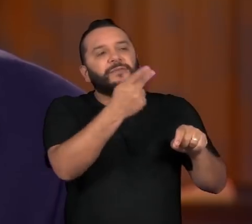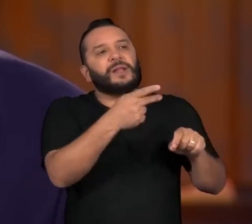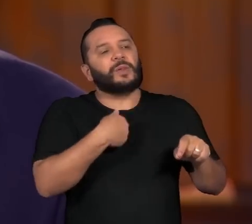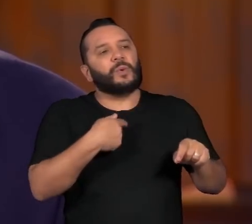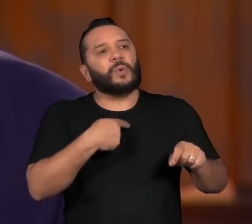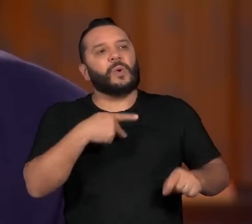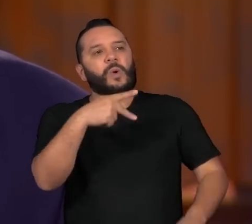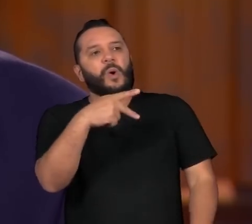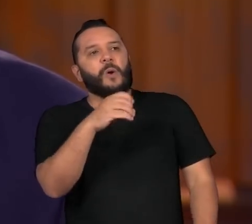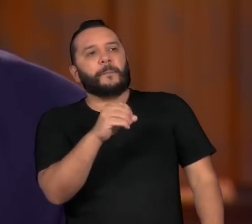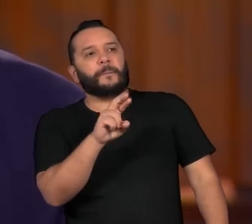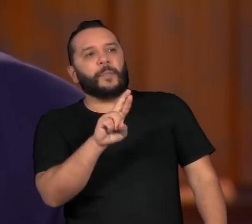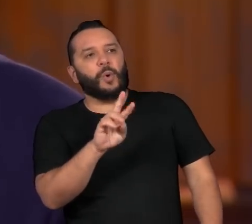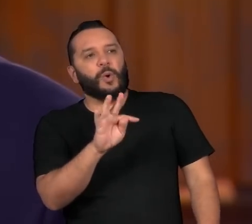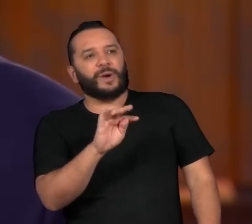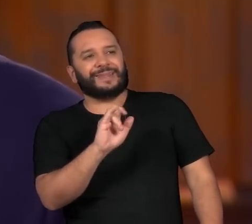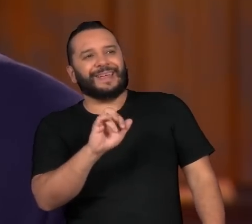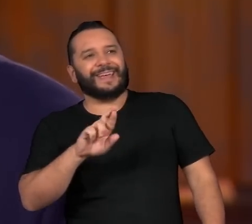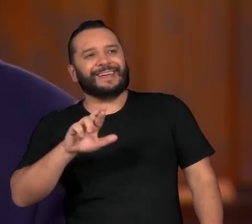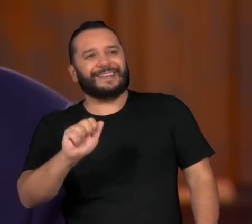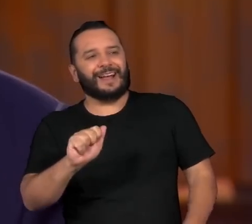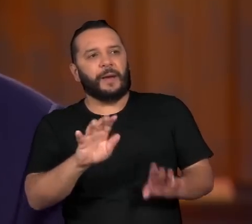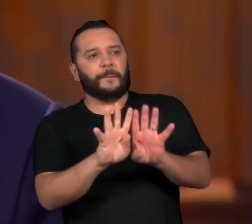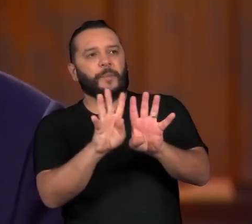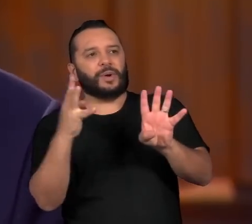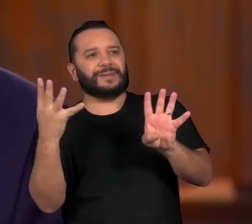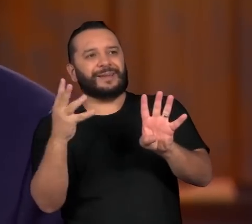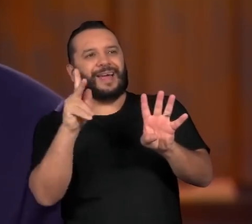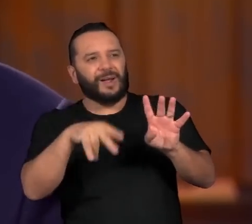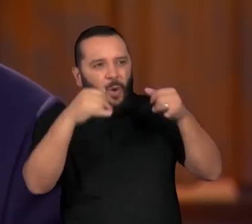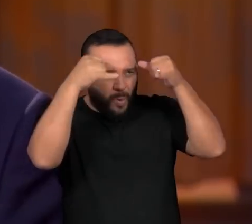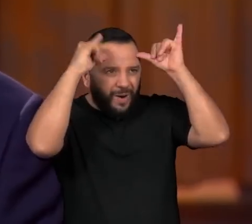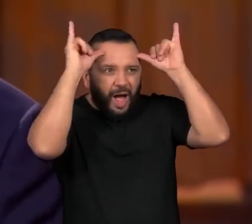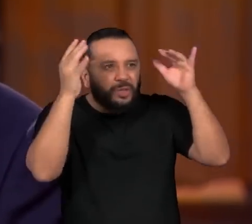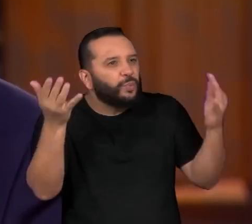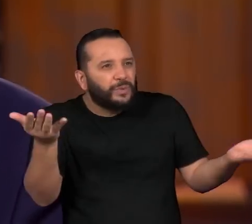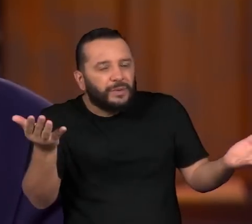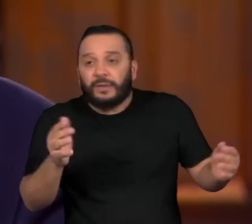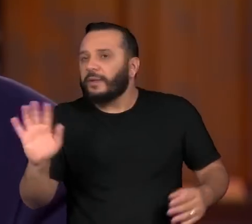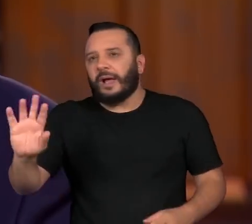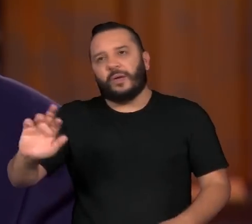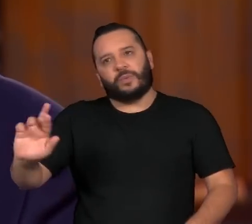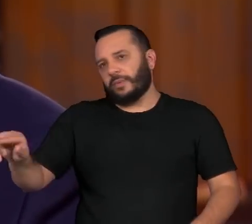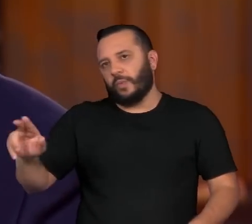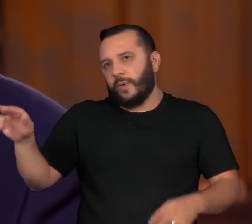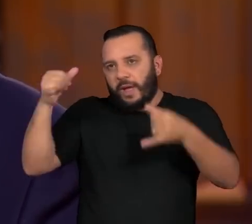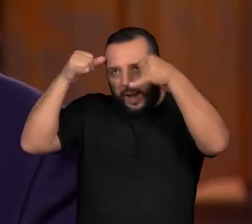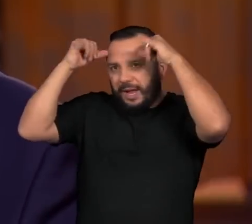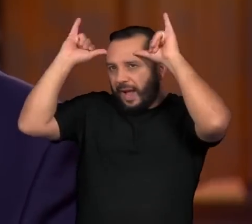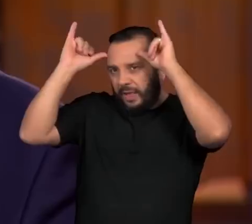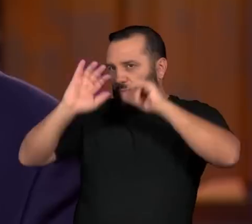não é nesse sentido. Não é nesse sentido. Não é nesse sentido. Bom, olha lá. Não é gado, mas é no sentido